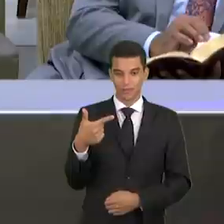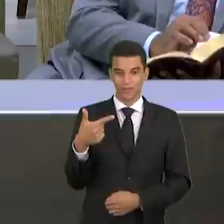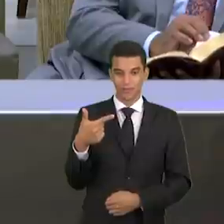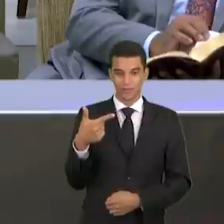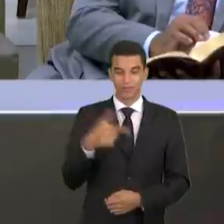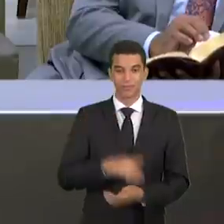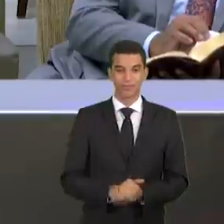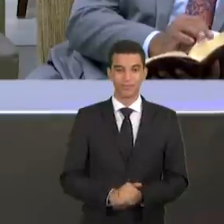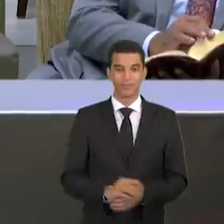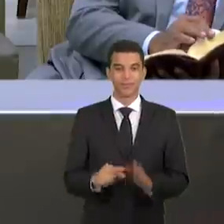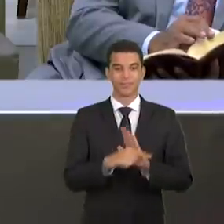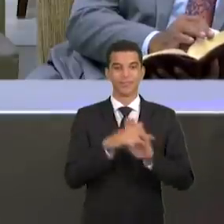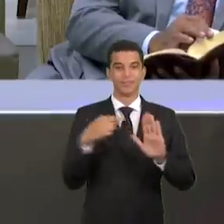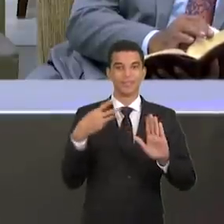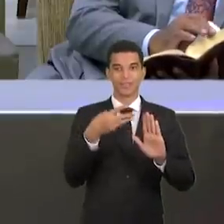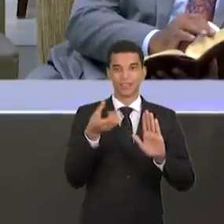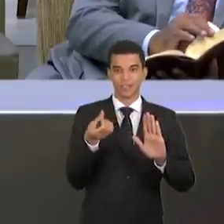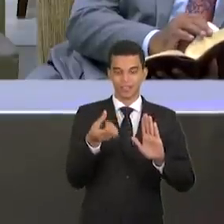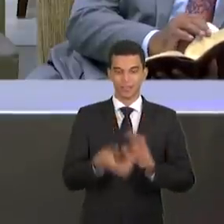e 36.